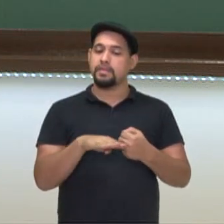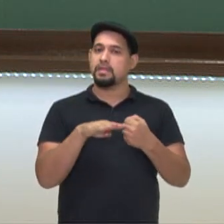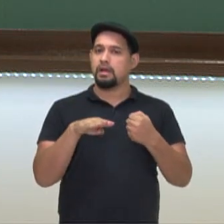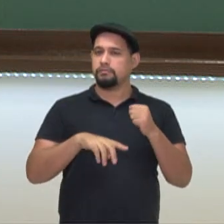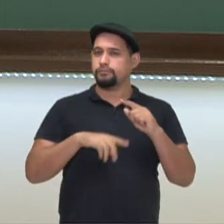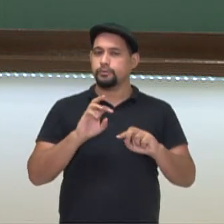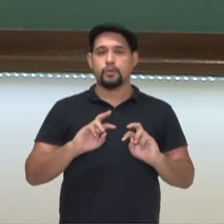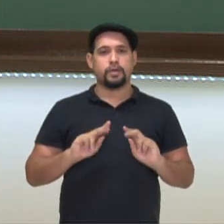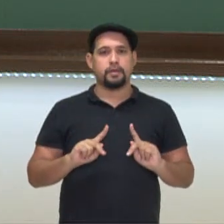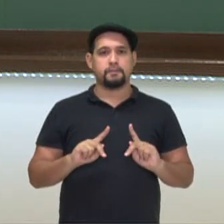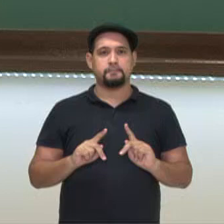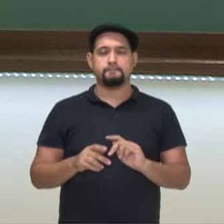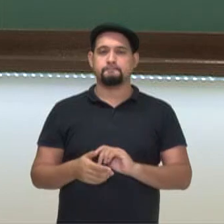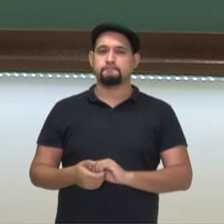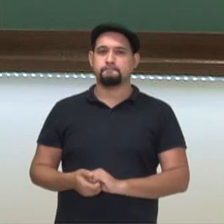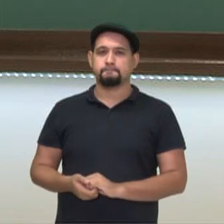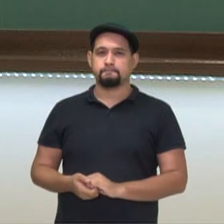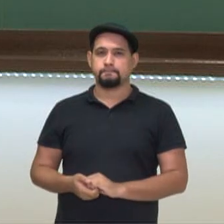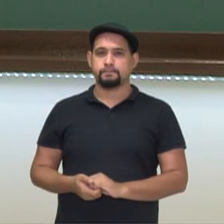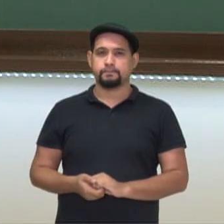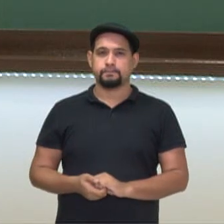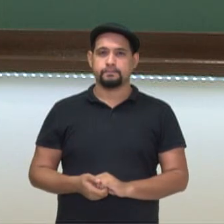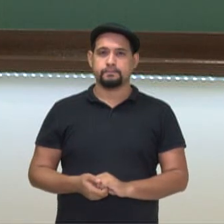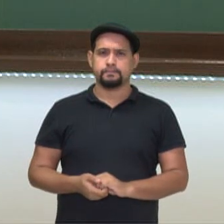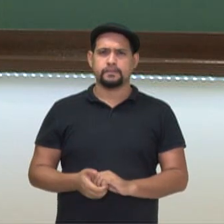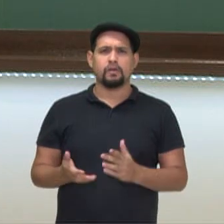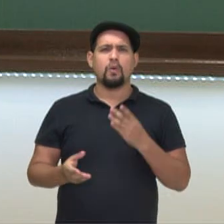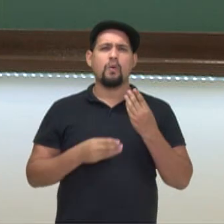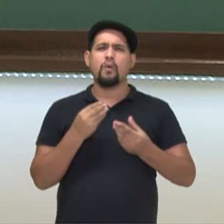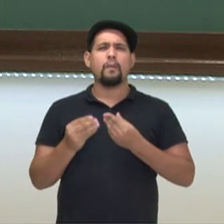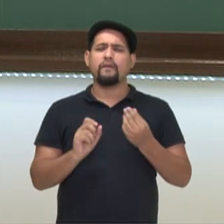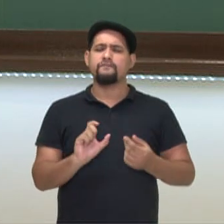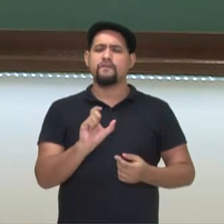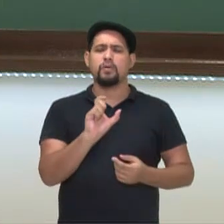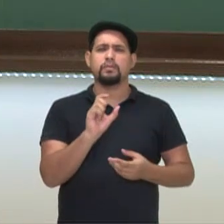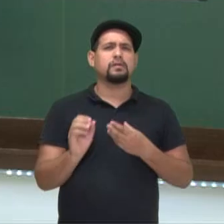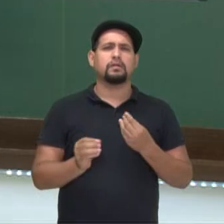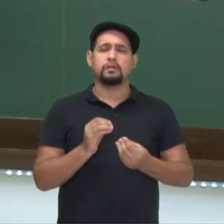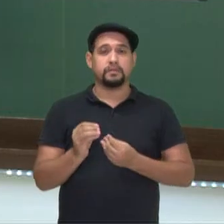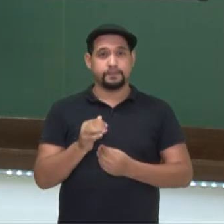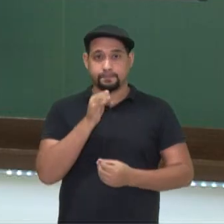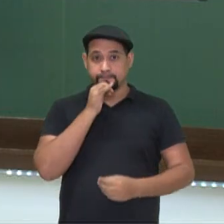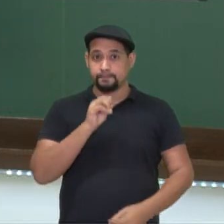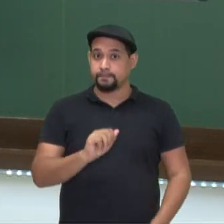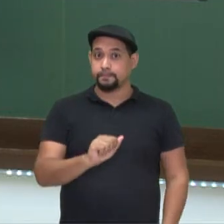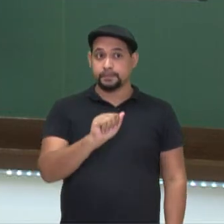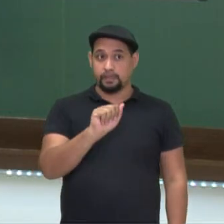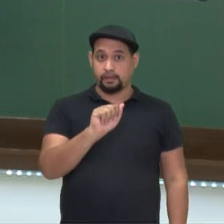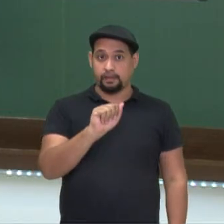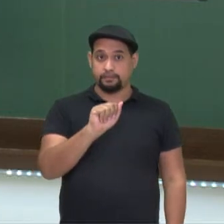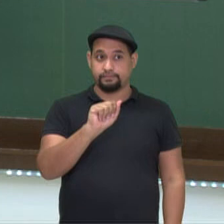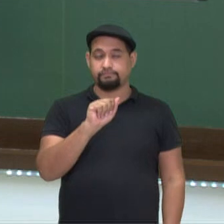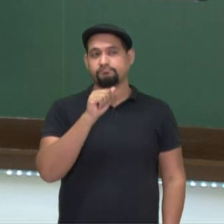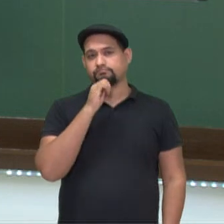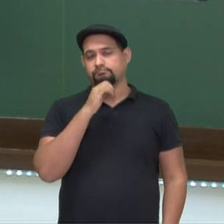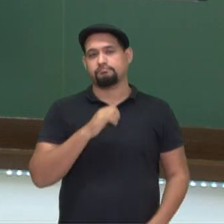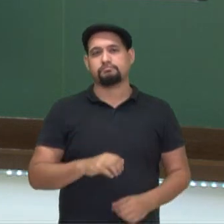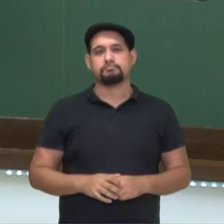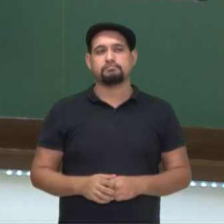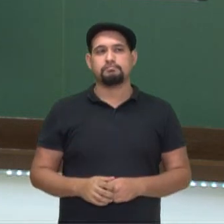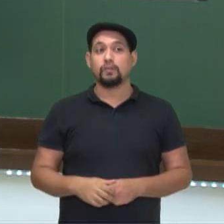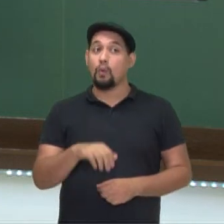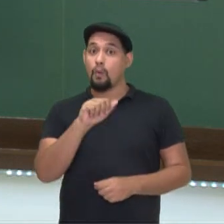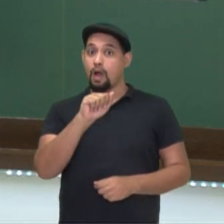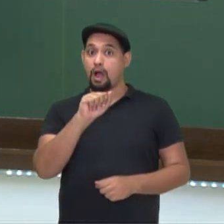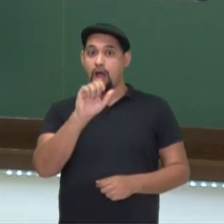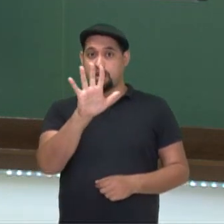produto, ok? Muito bem. Então, como é que vai ficar a fórmula? A, o azão da